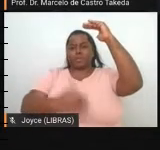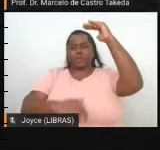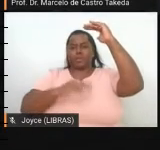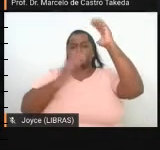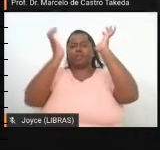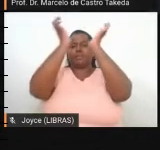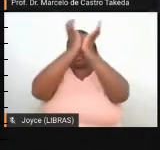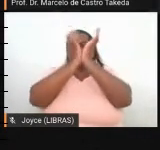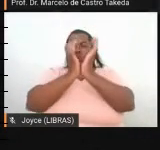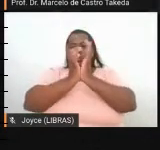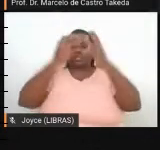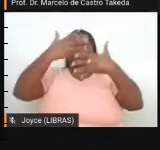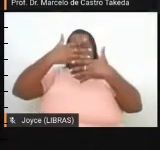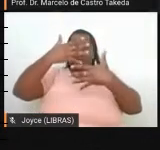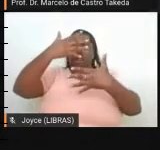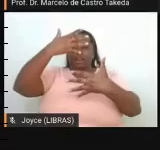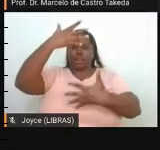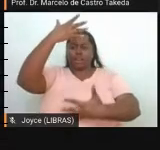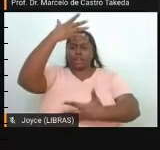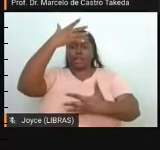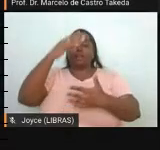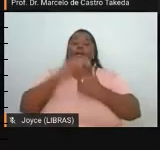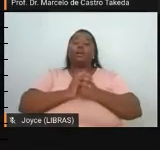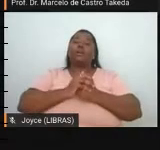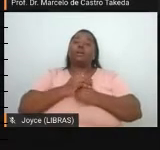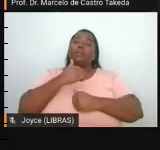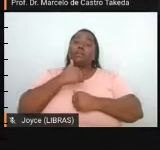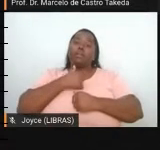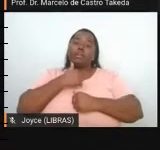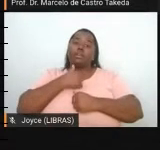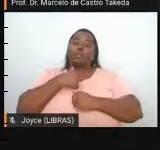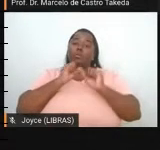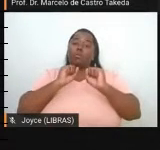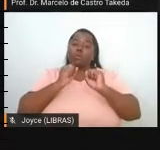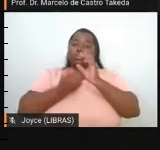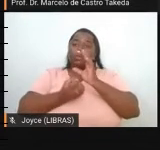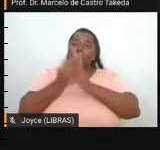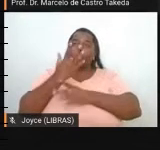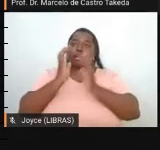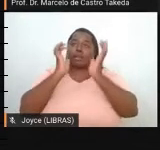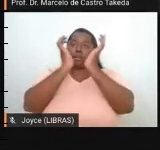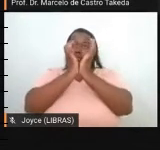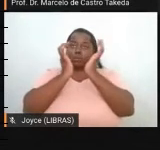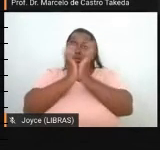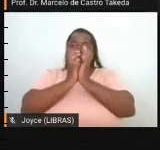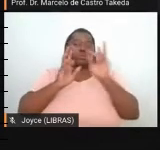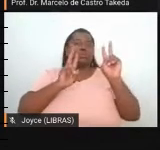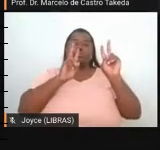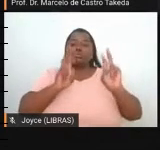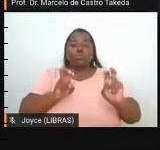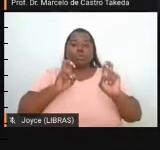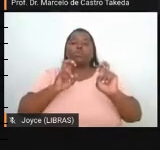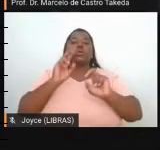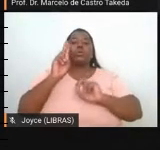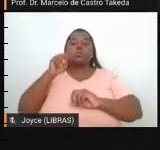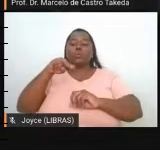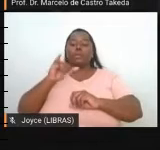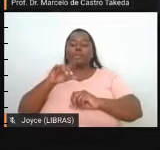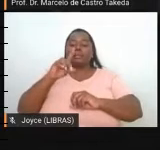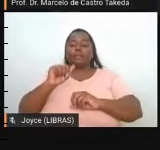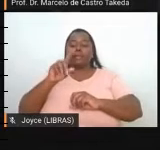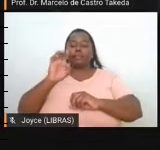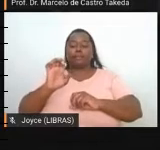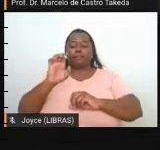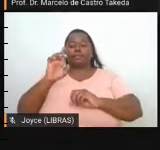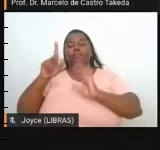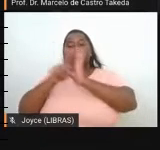transição. Usualmente, eu crio categorias relacionadas às unidades de aprendizagem